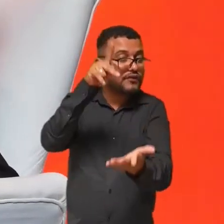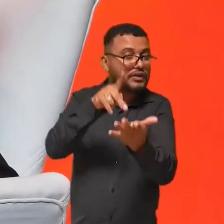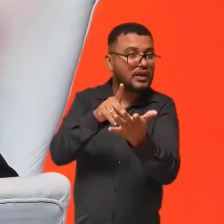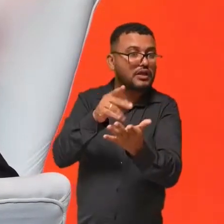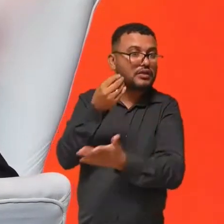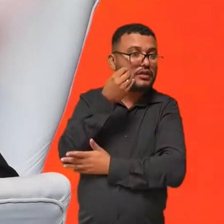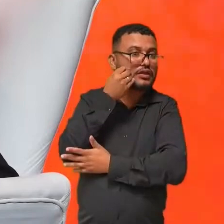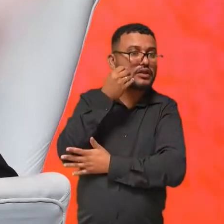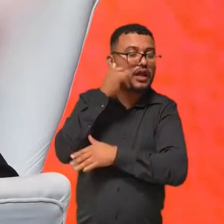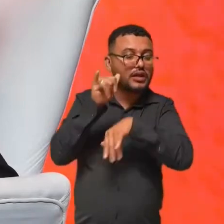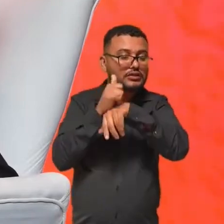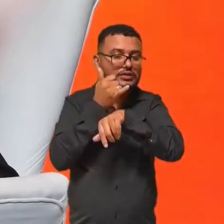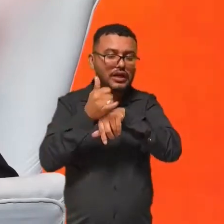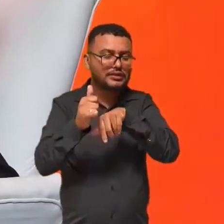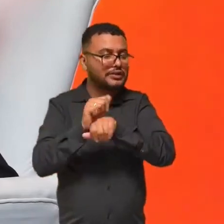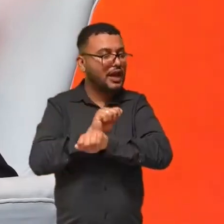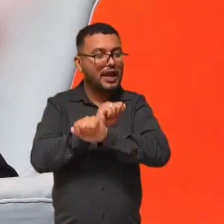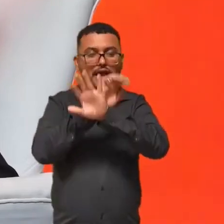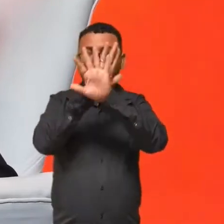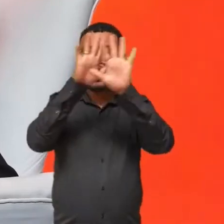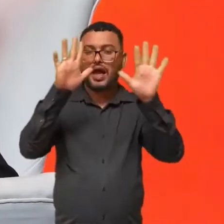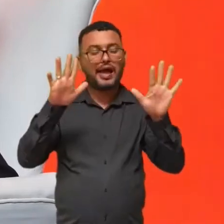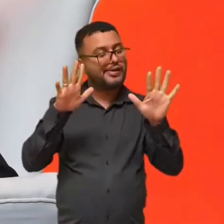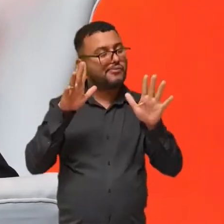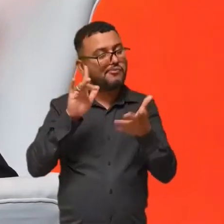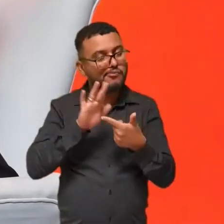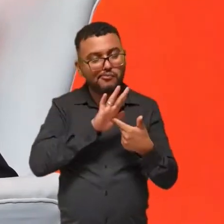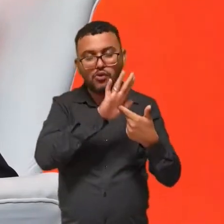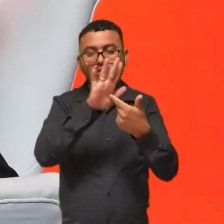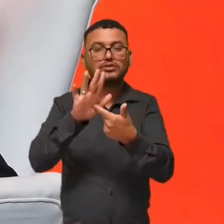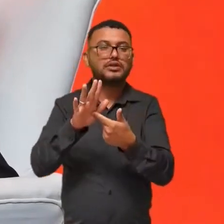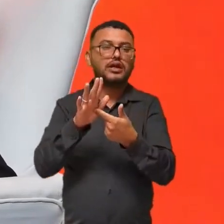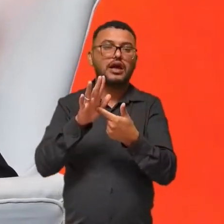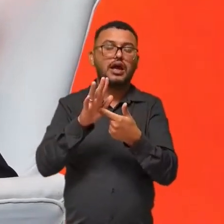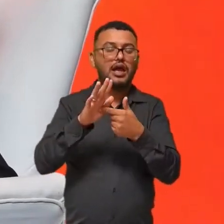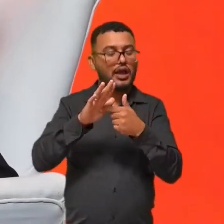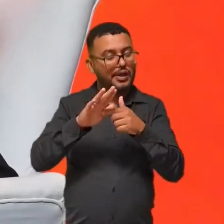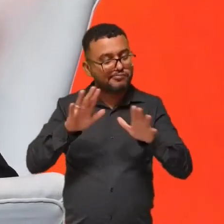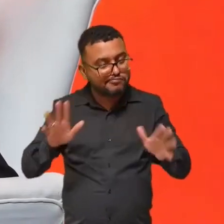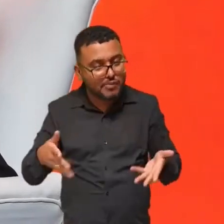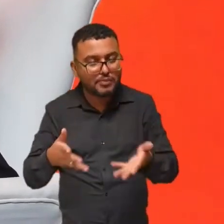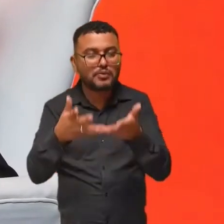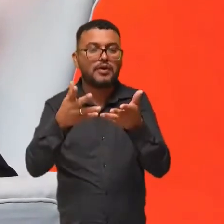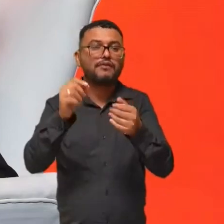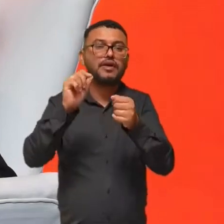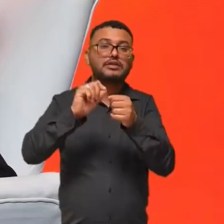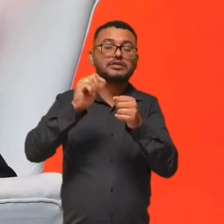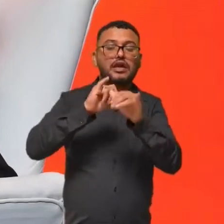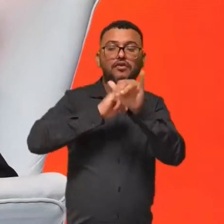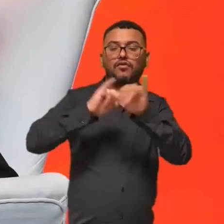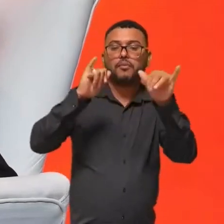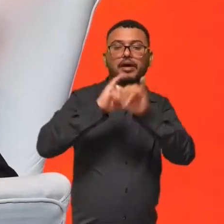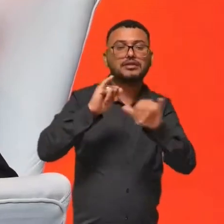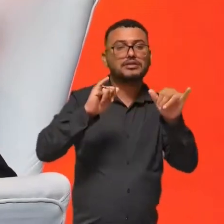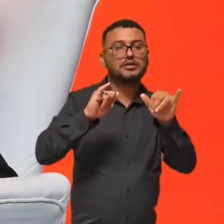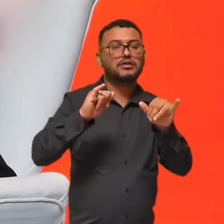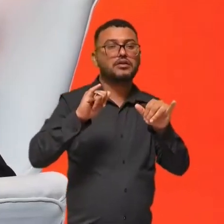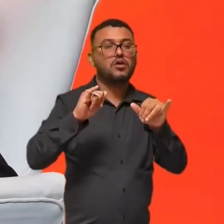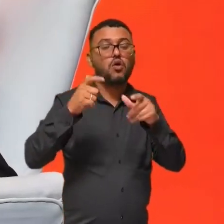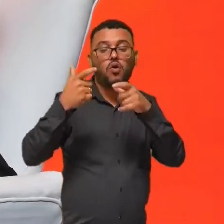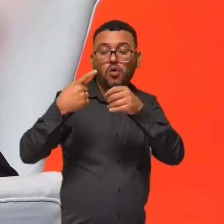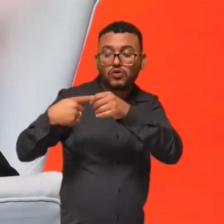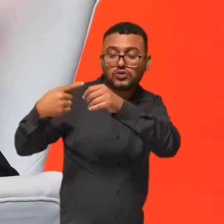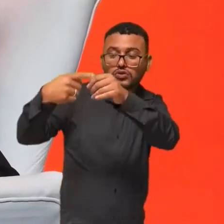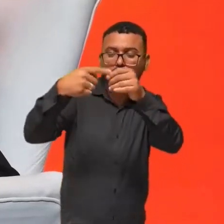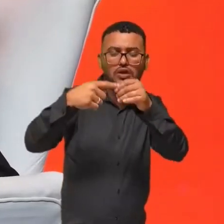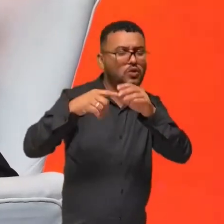clara, né? muito assim, engajada, de fazer com que a informação chegasse nos pequenos veículos de todo tipo, inclusive